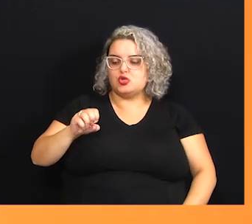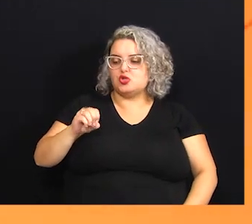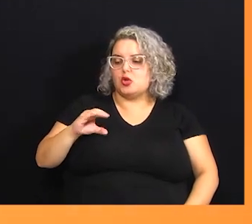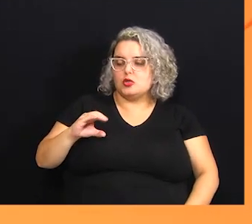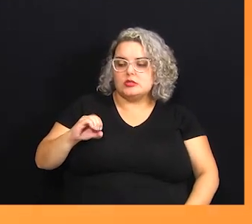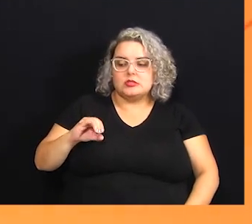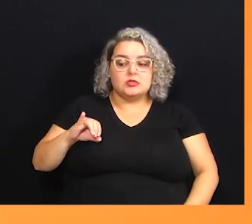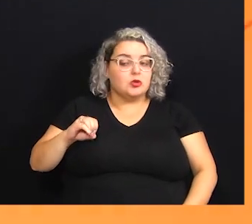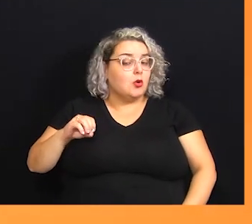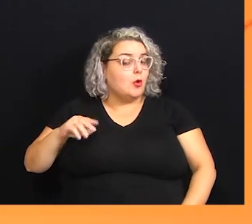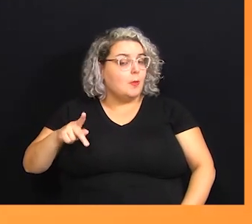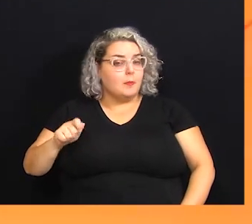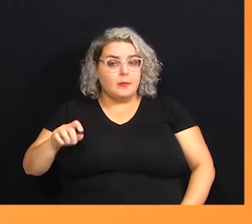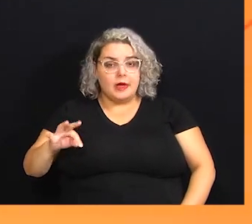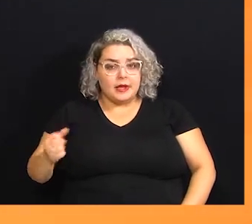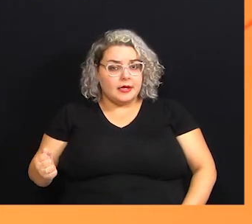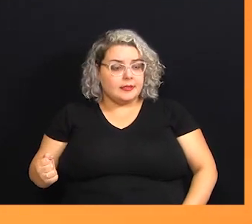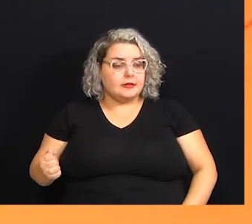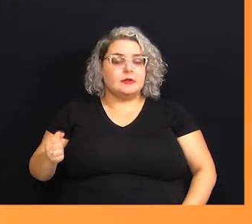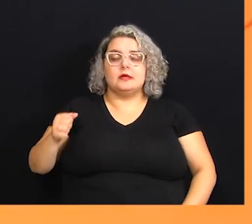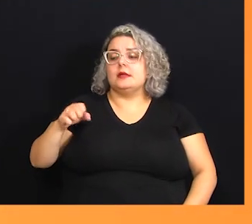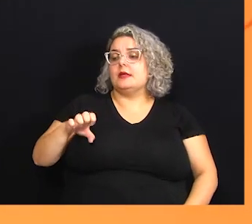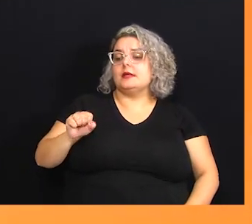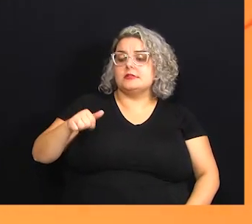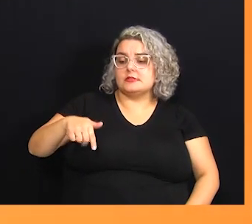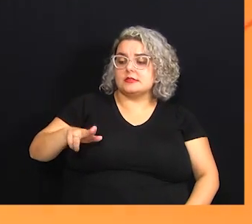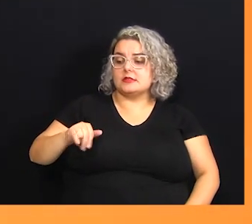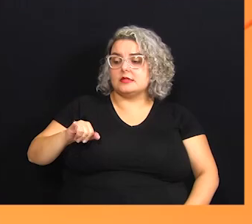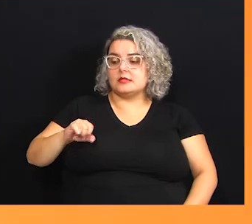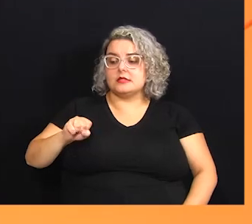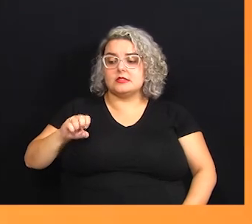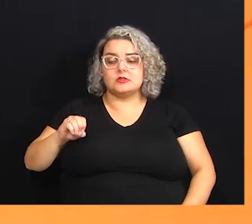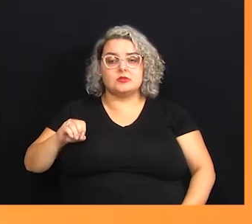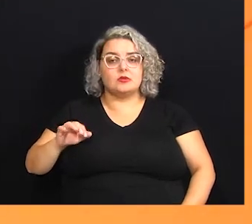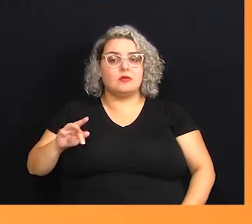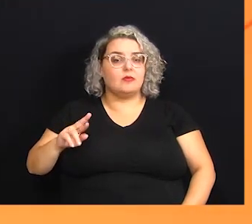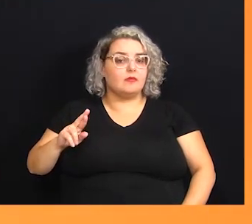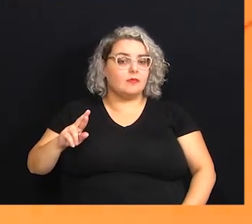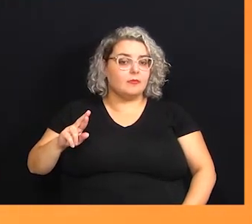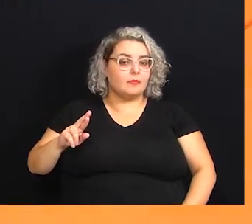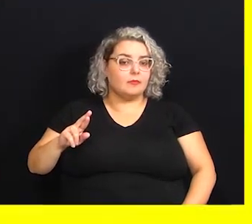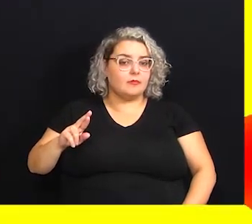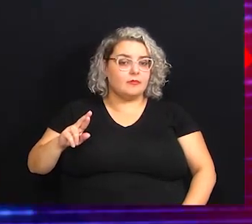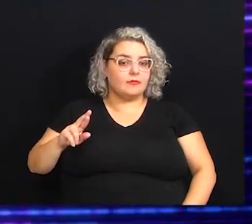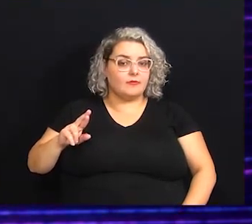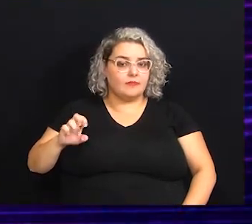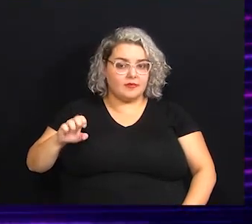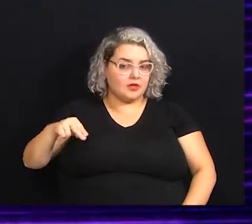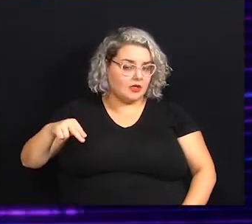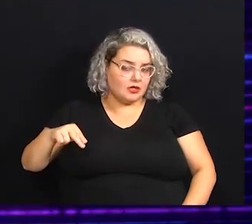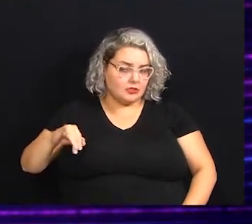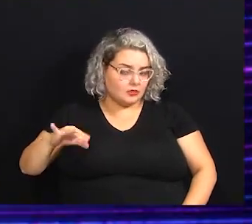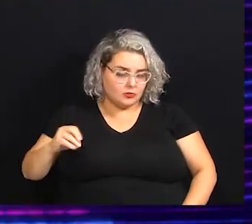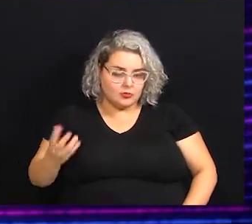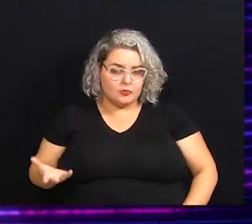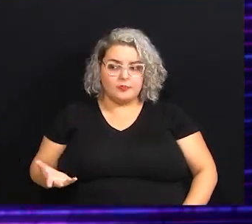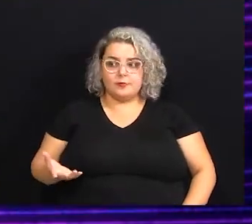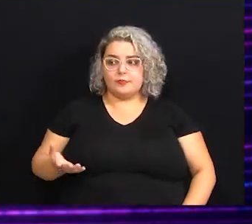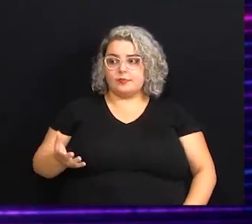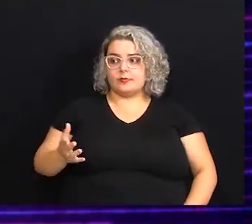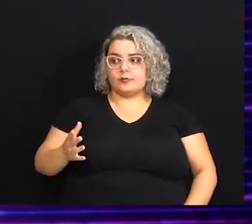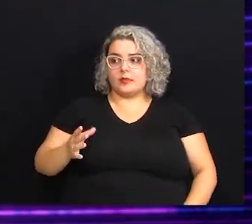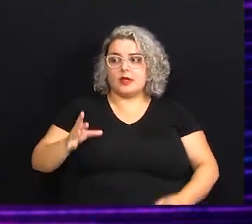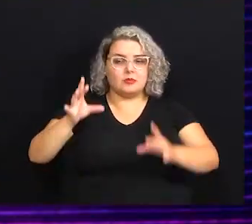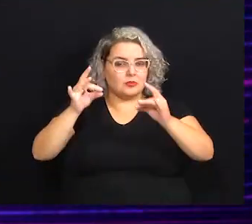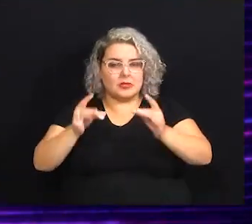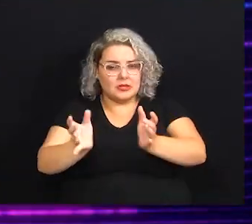sabe? Então, talvez só de eu não ter ido para uma sessão específica de psiquiatra, eu não sou louco. Então, acho que a loucura, para mim, essa